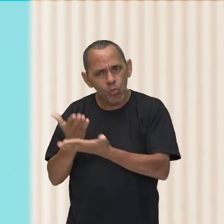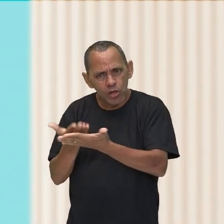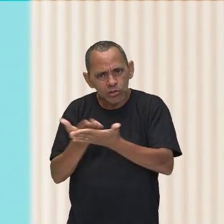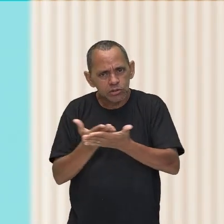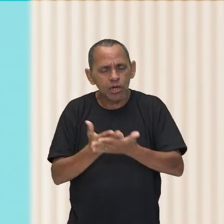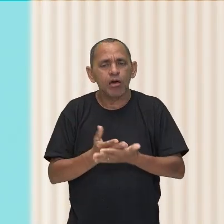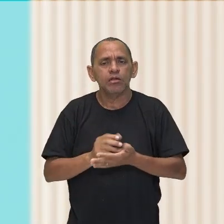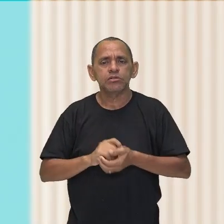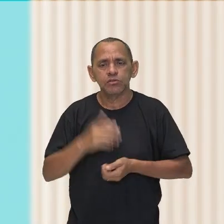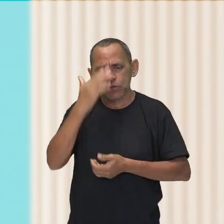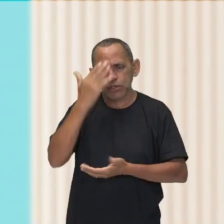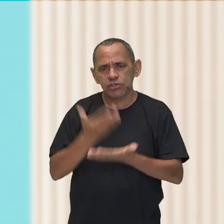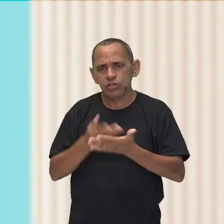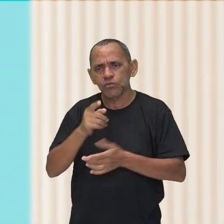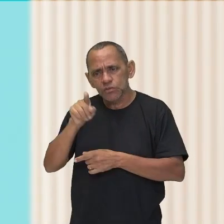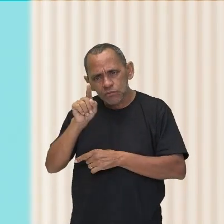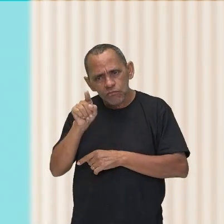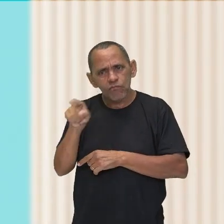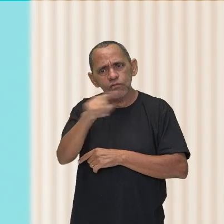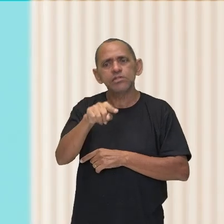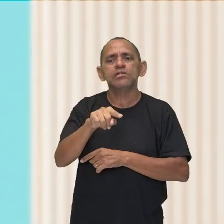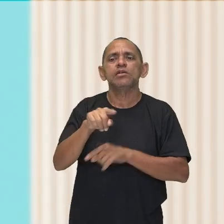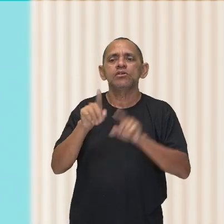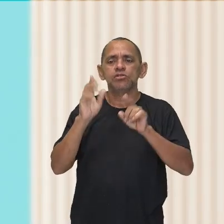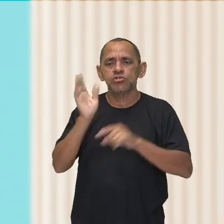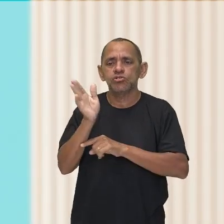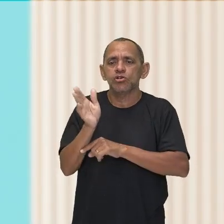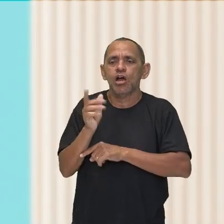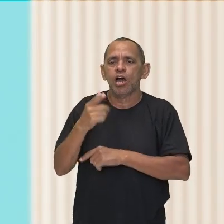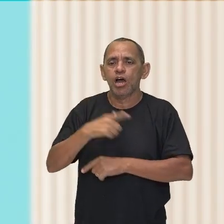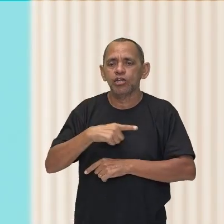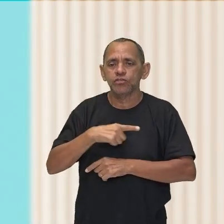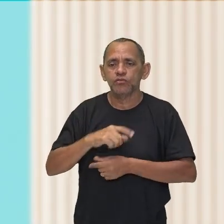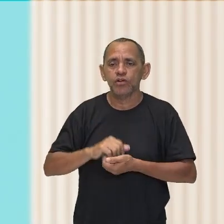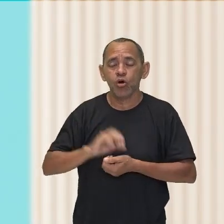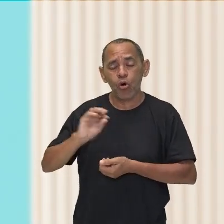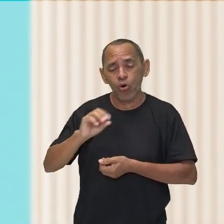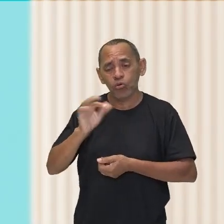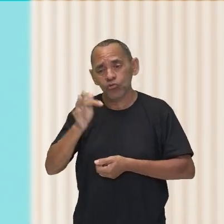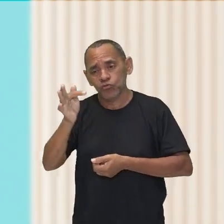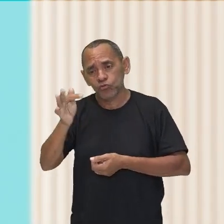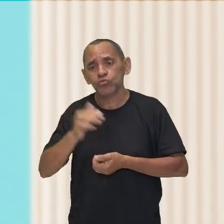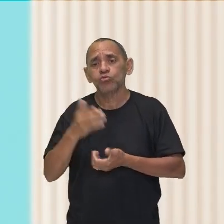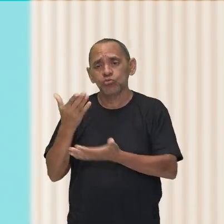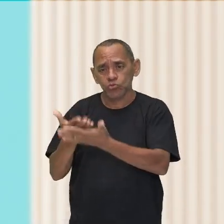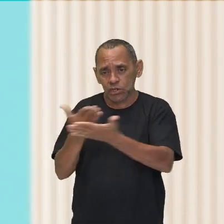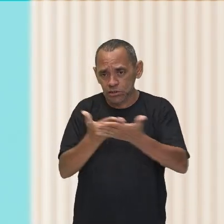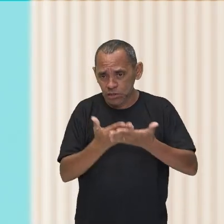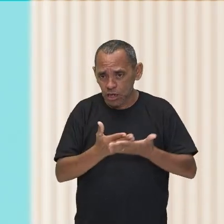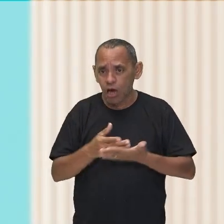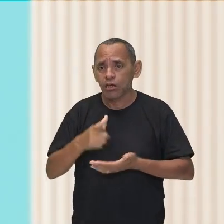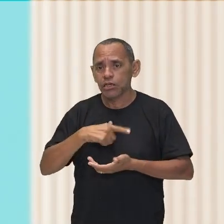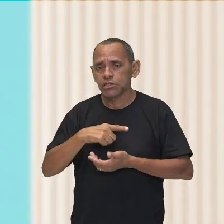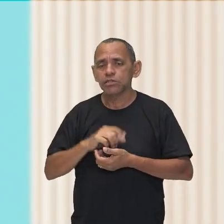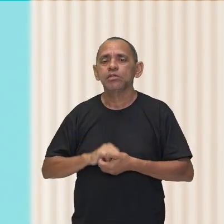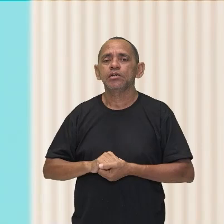vão receber essa aula sobre educação física adaptada aí ao longo do ensino médio. Mas é o